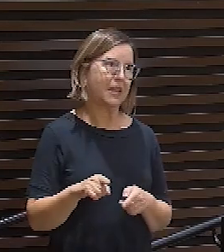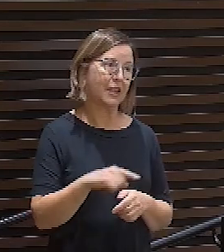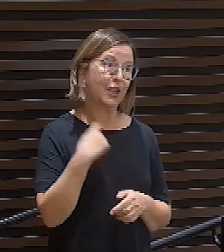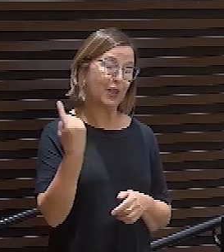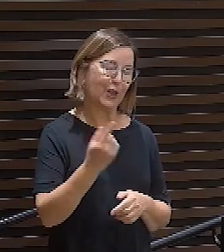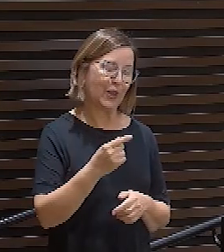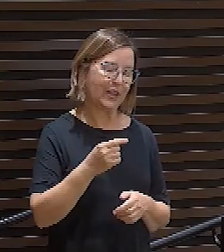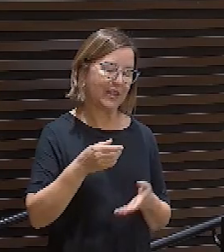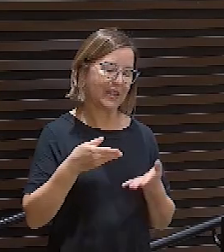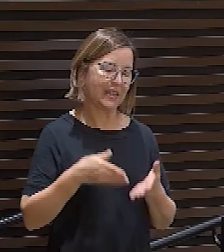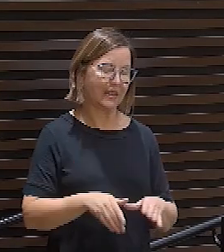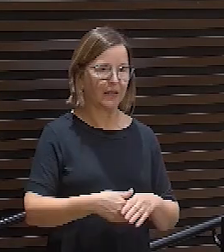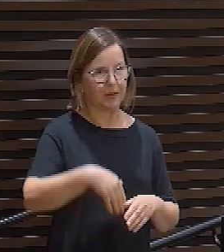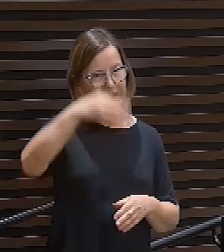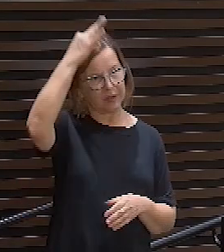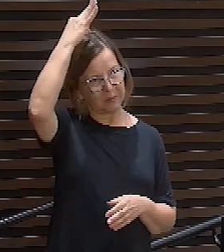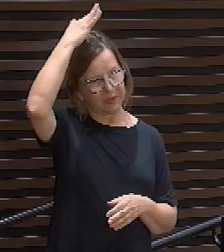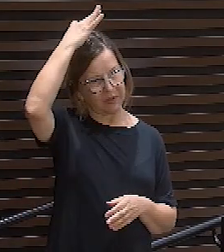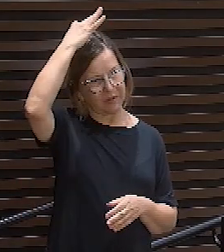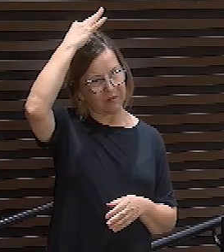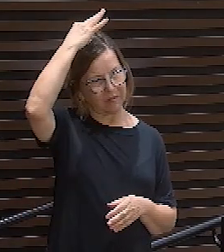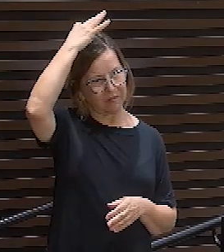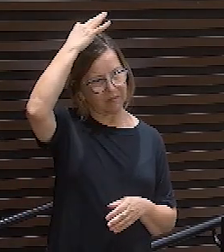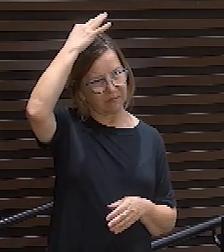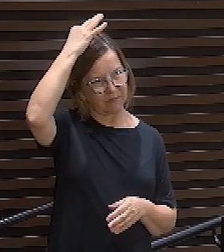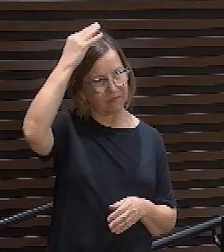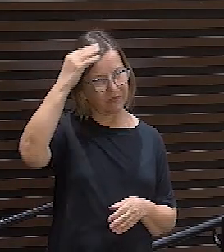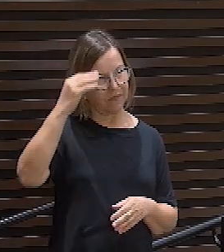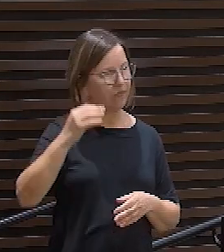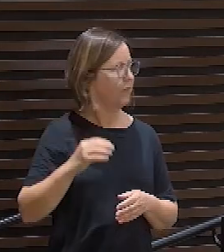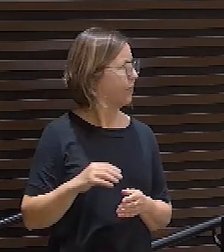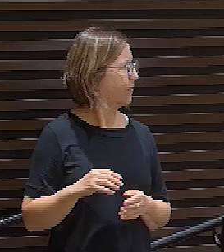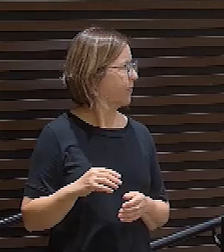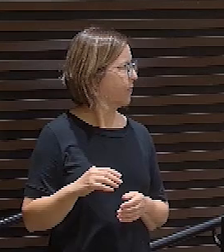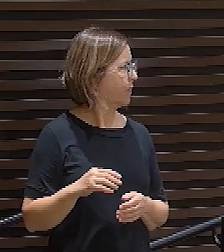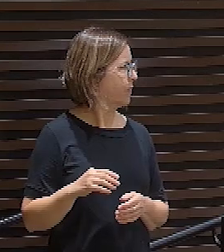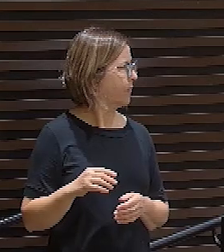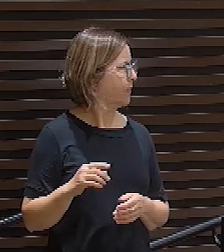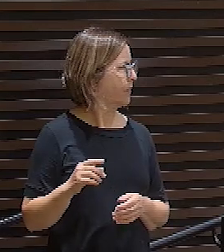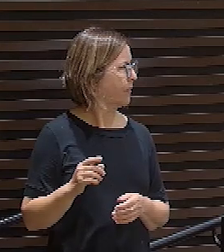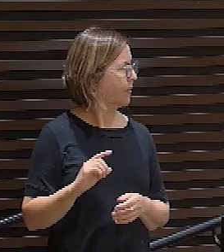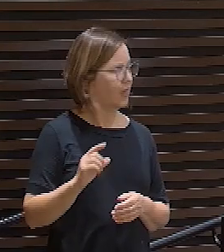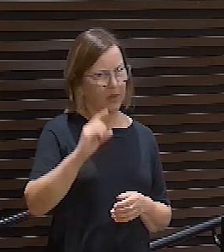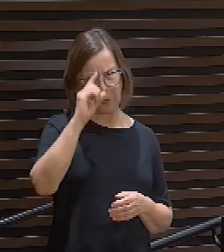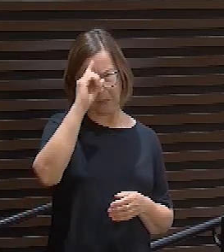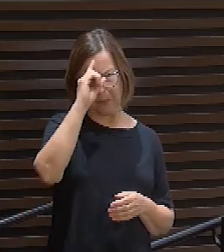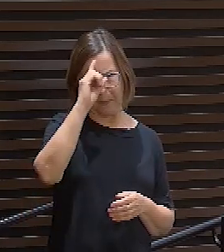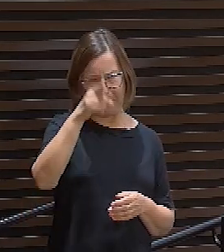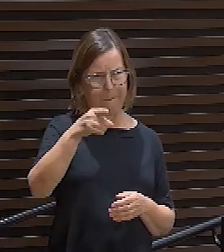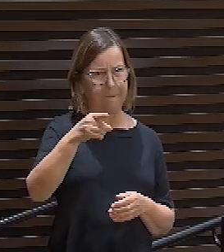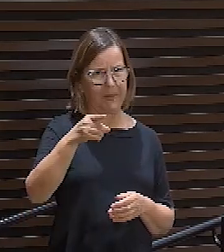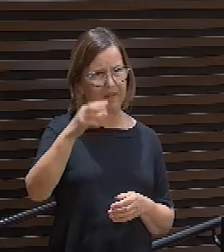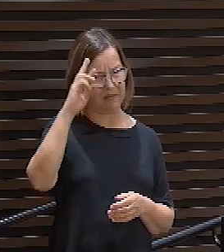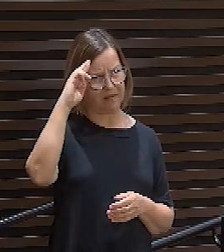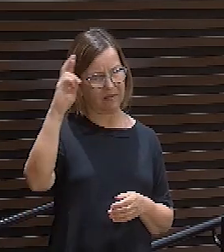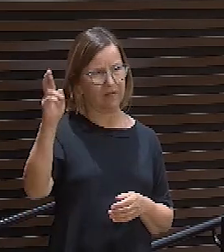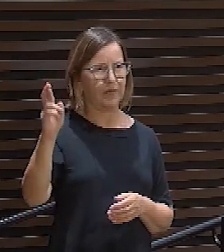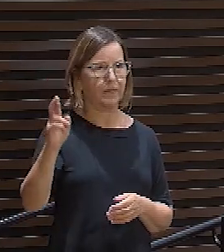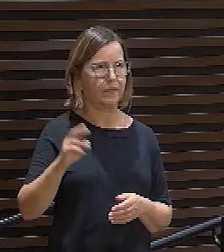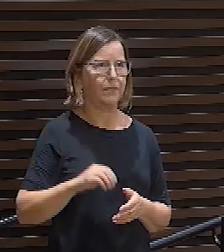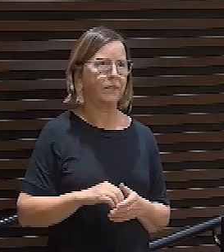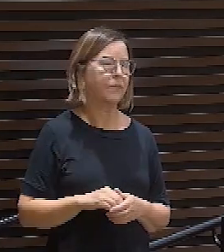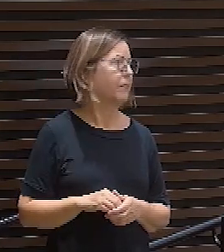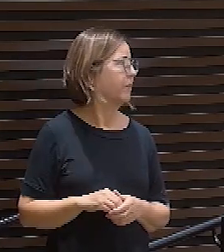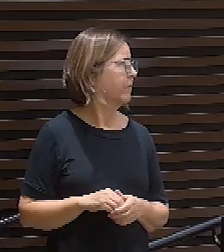de novo, a gente não anda conforme a cabeça está falando para a gente andar. Ah, não. Veja,